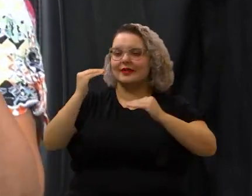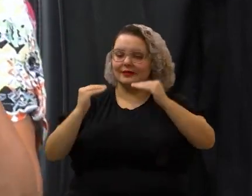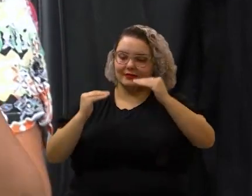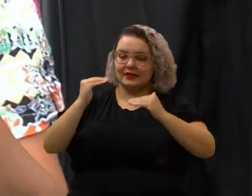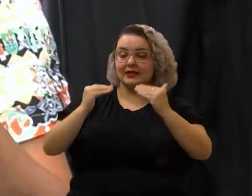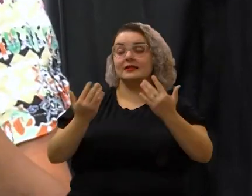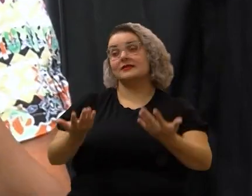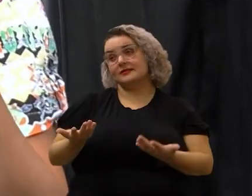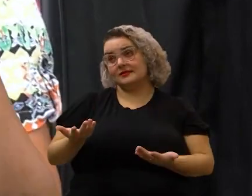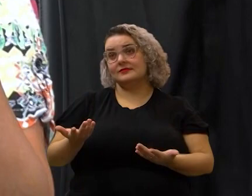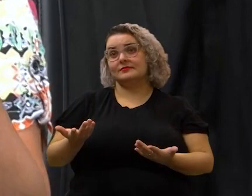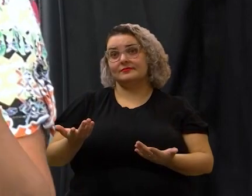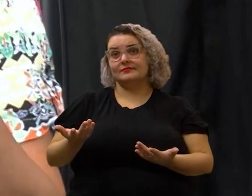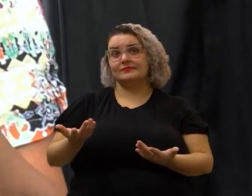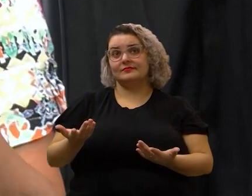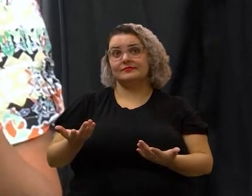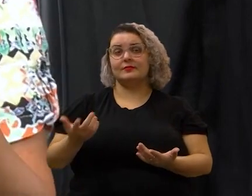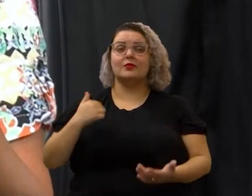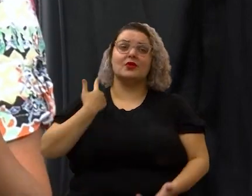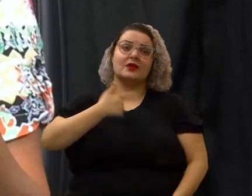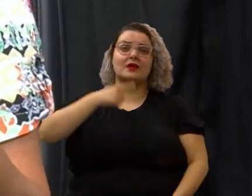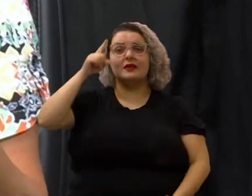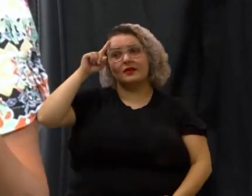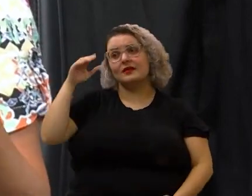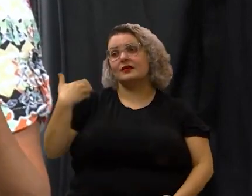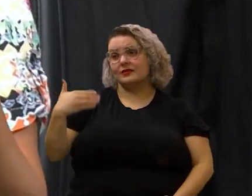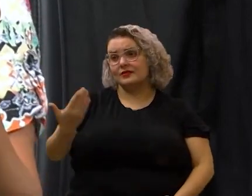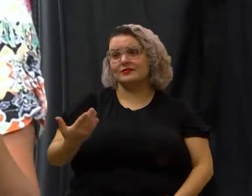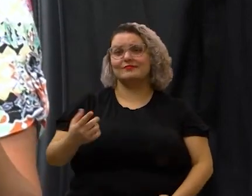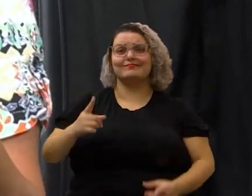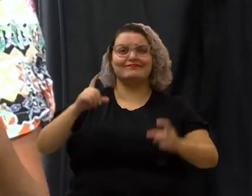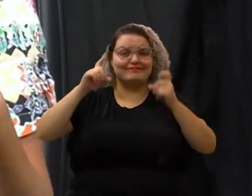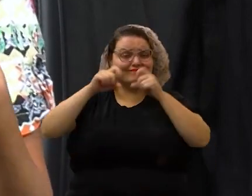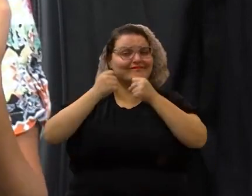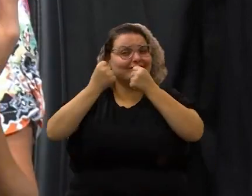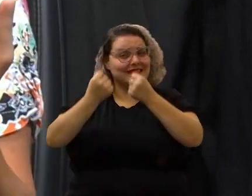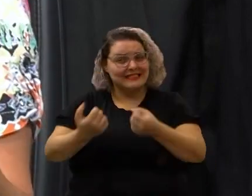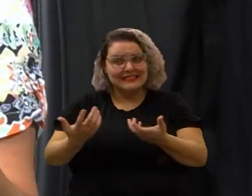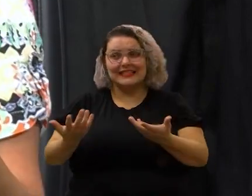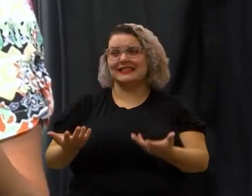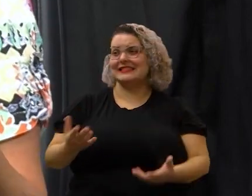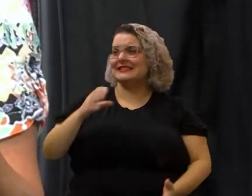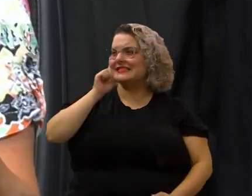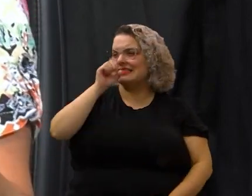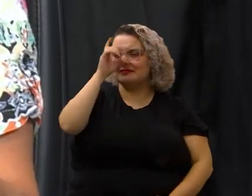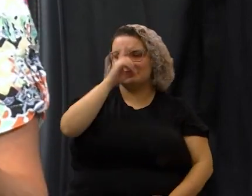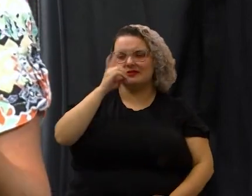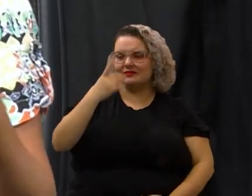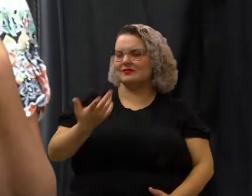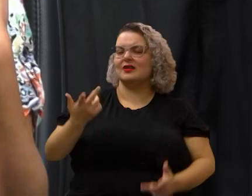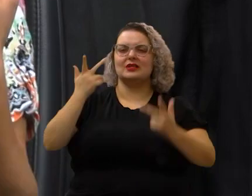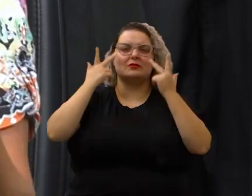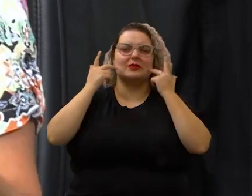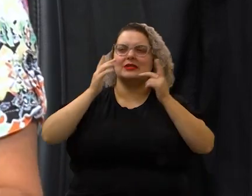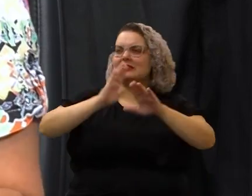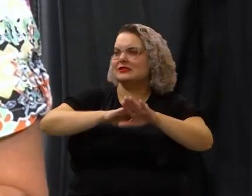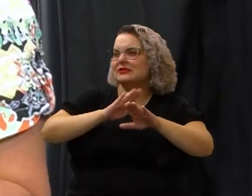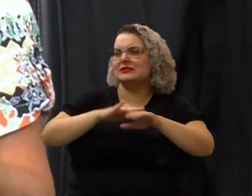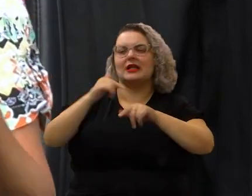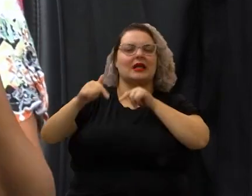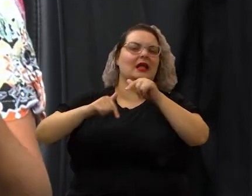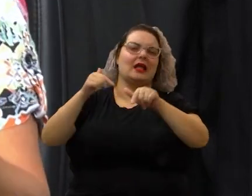tento entrar no equilíbrio, porque a nossa rotina é muito intensa, né? Sábado e domingo geralmente